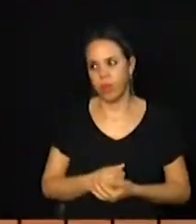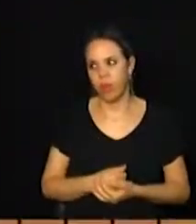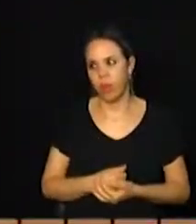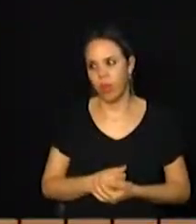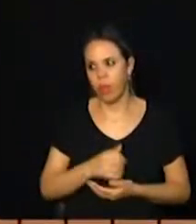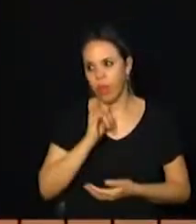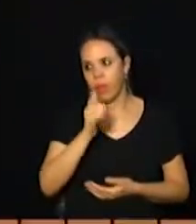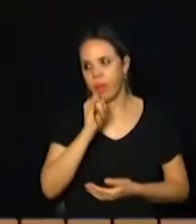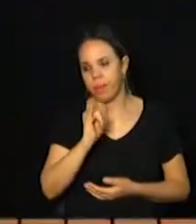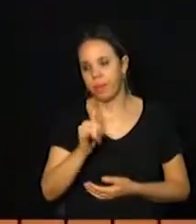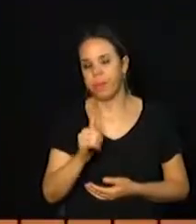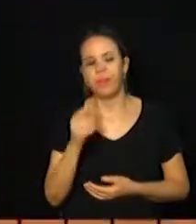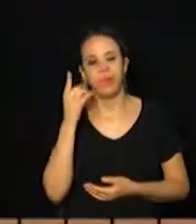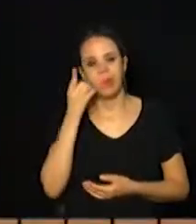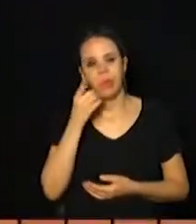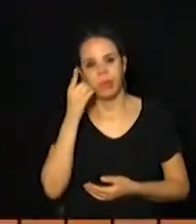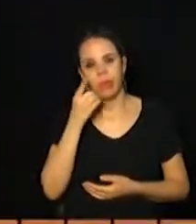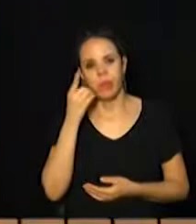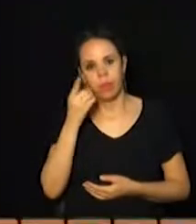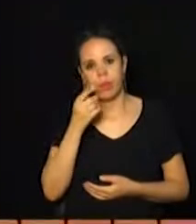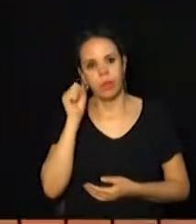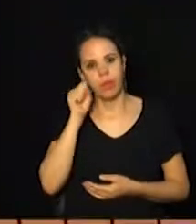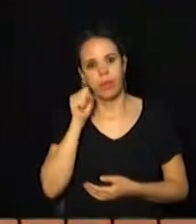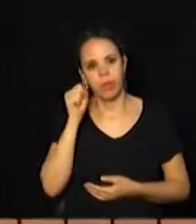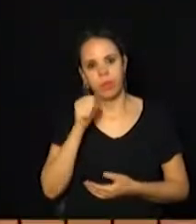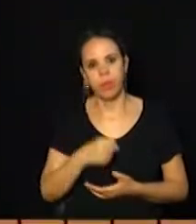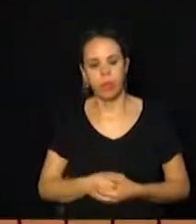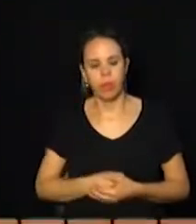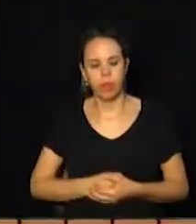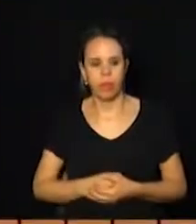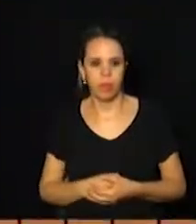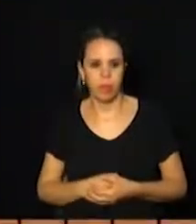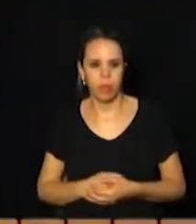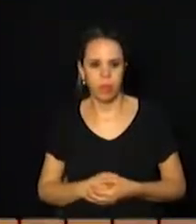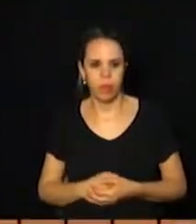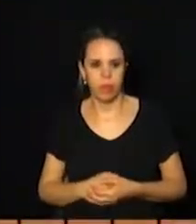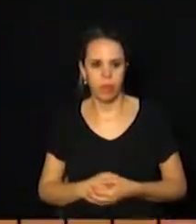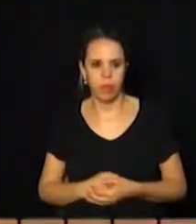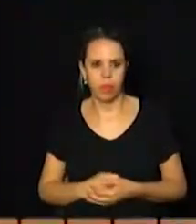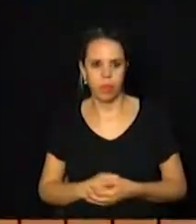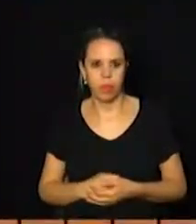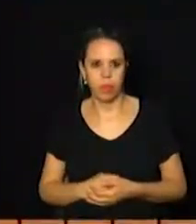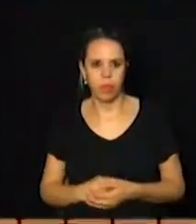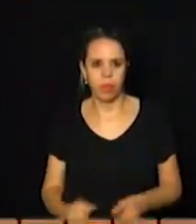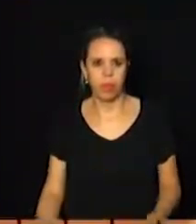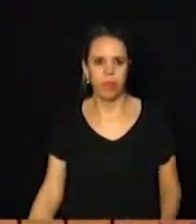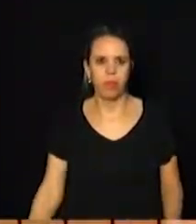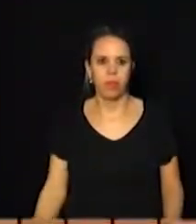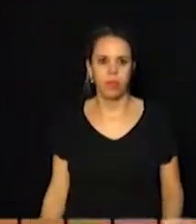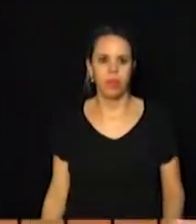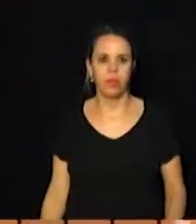falando para os nossos deputados e os nossos senadores a cultura